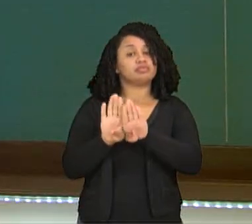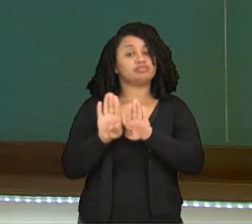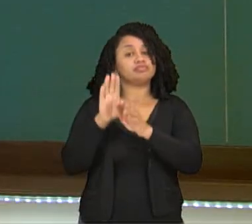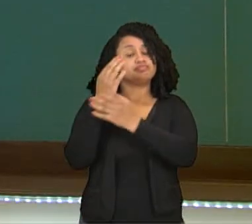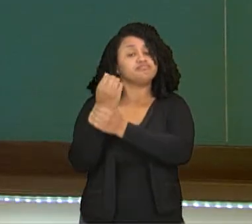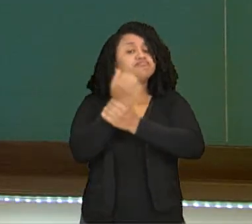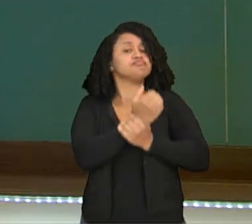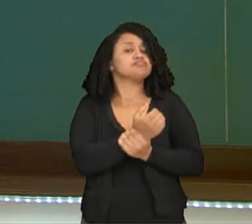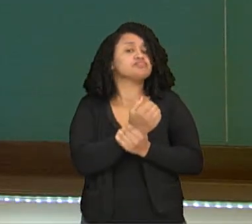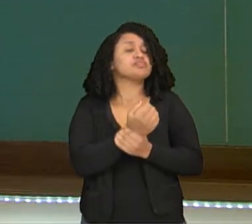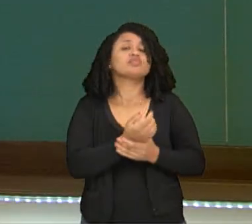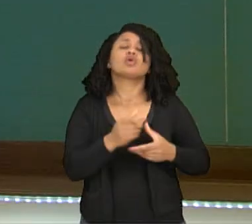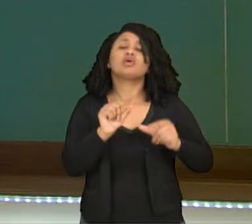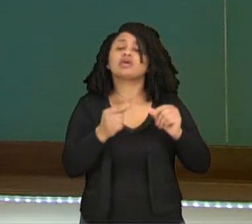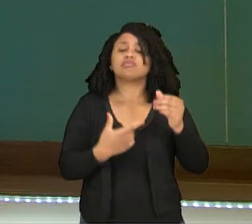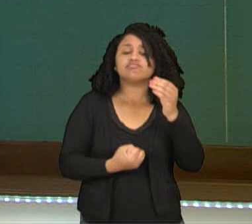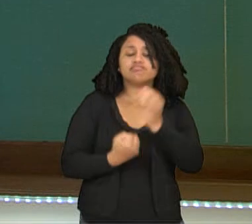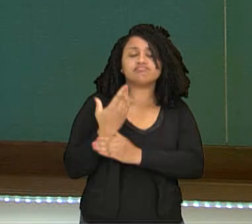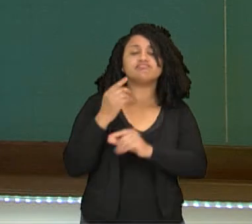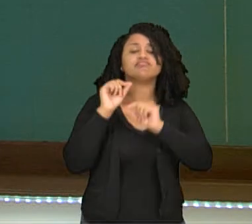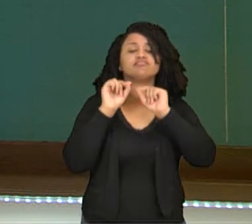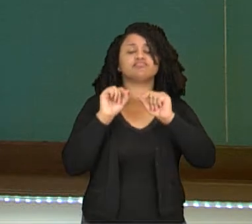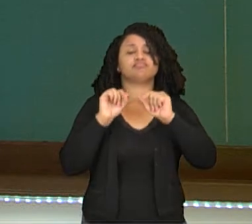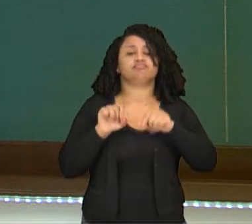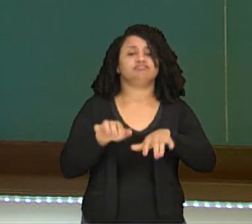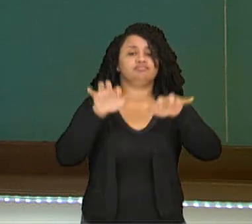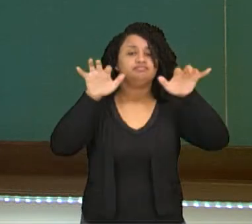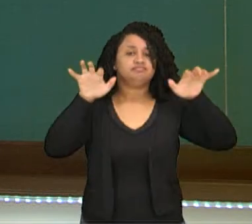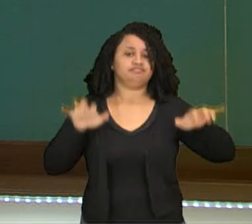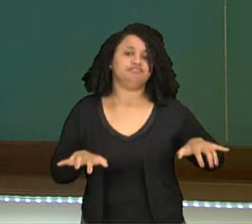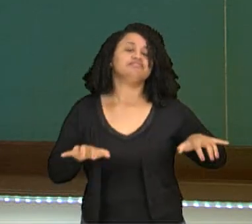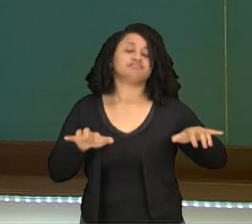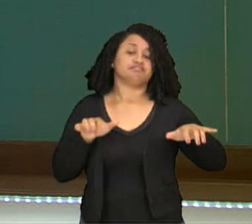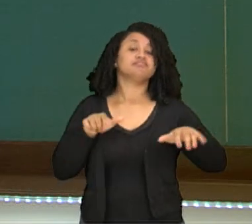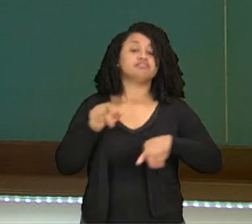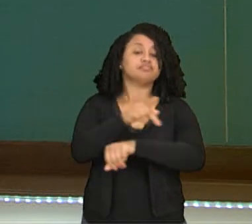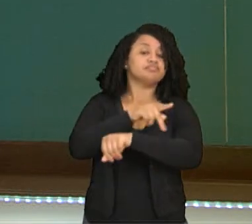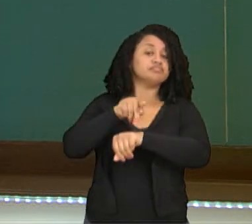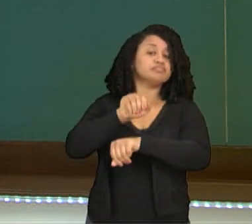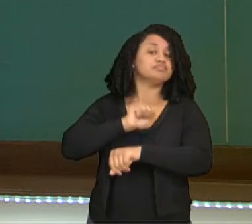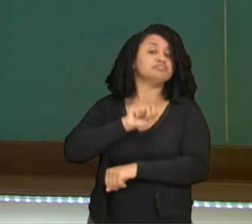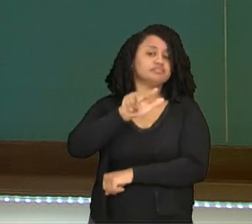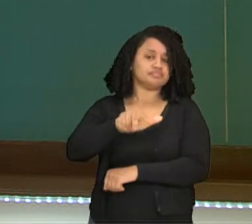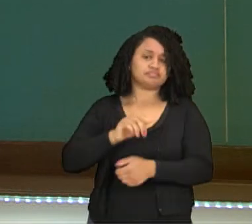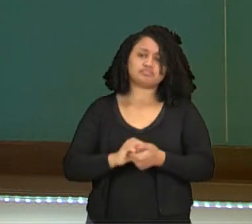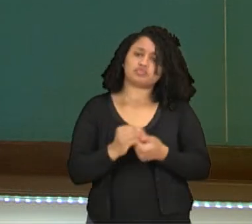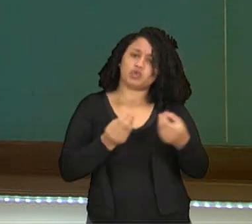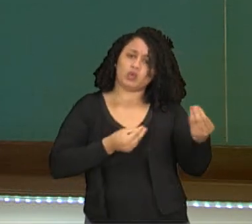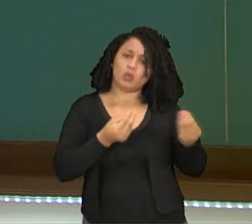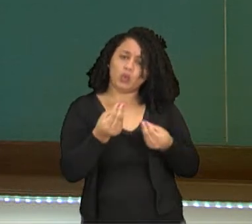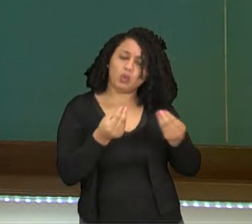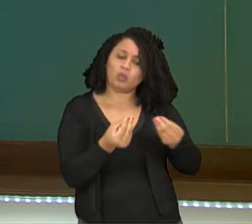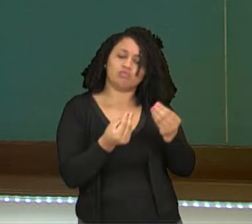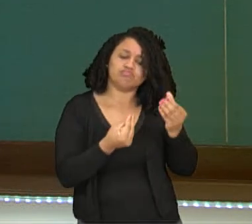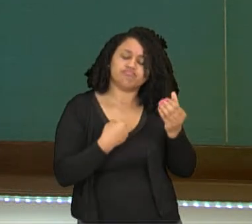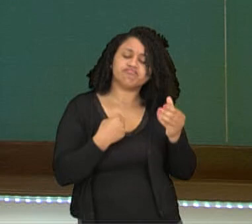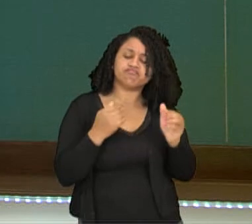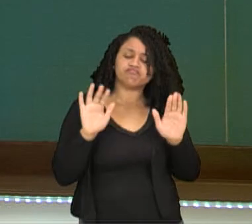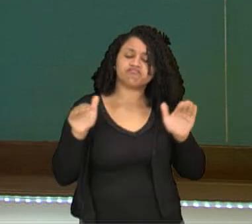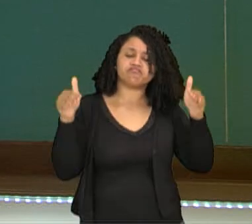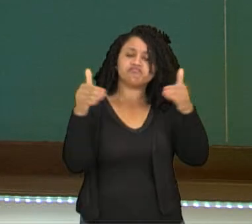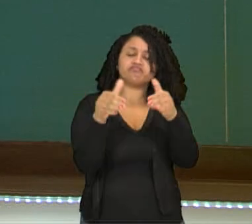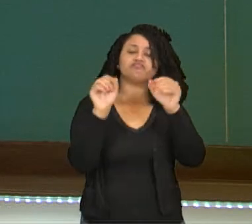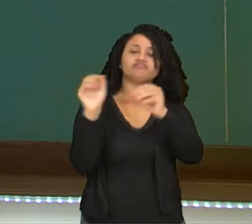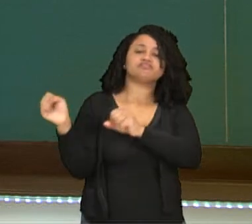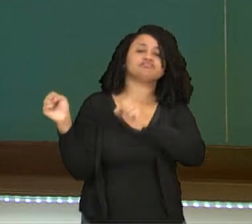vai falar sobre a formação da monarquia em Portugal. Como é que vai se